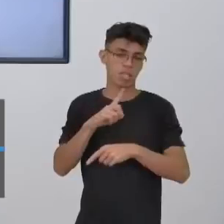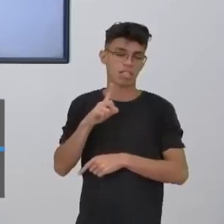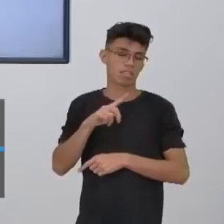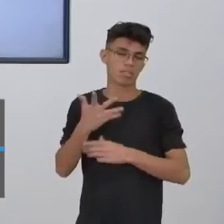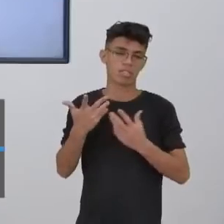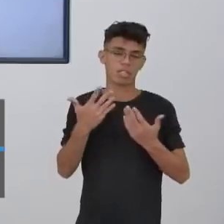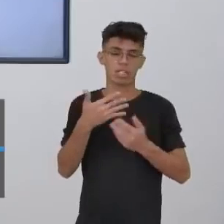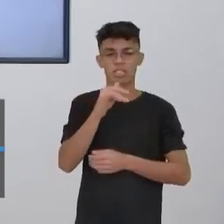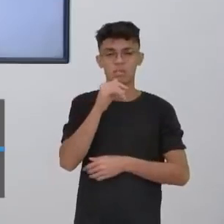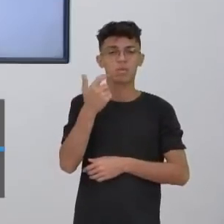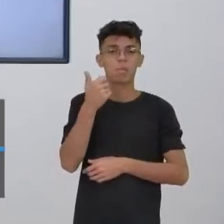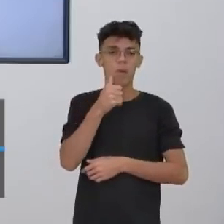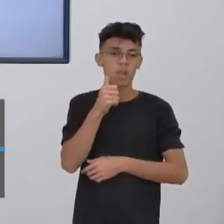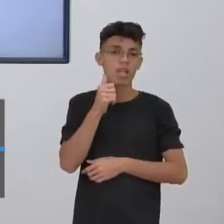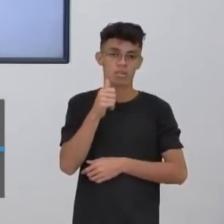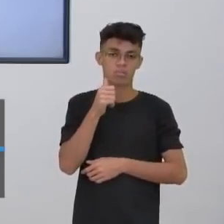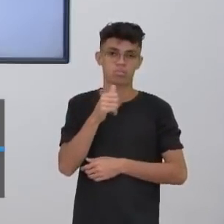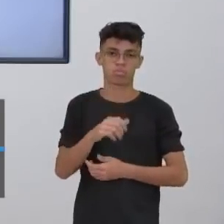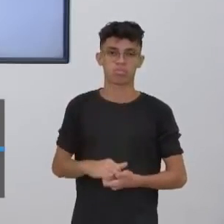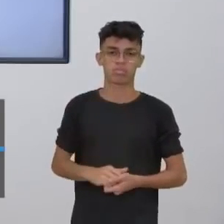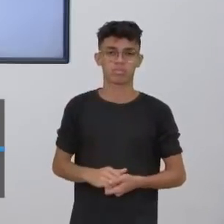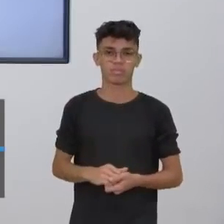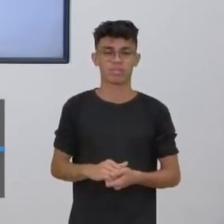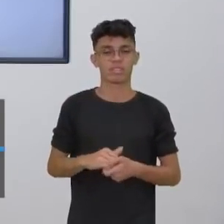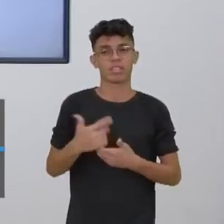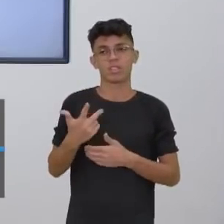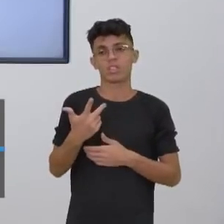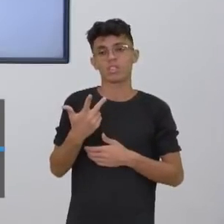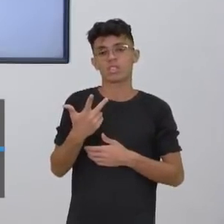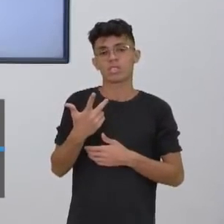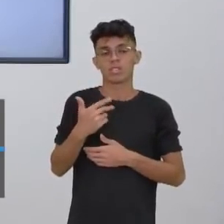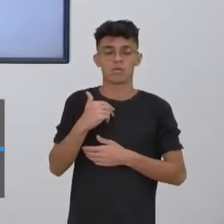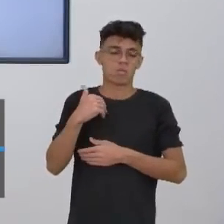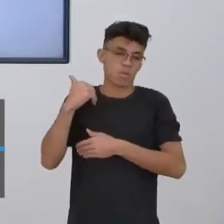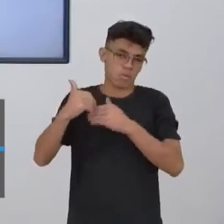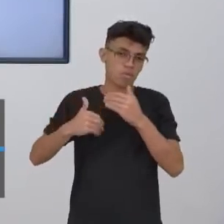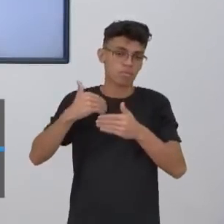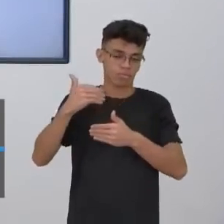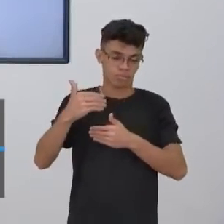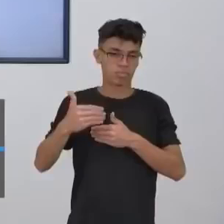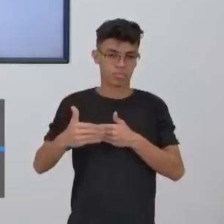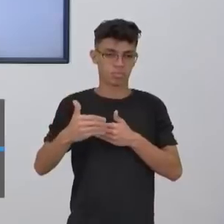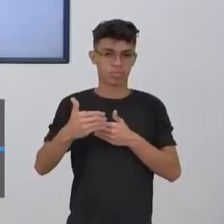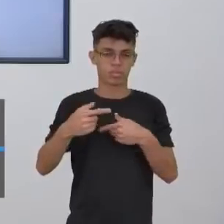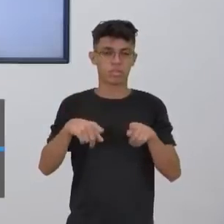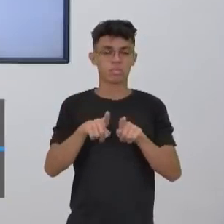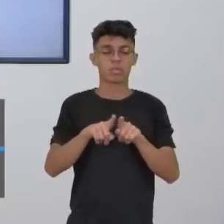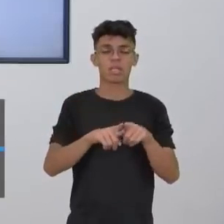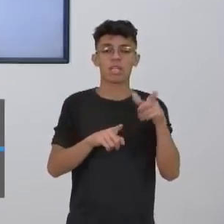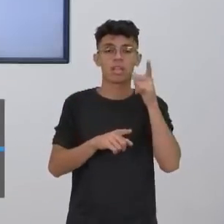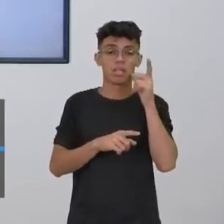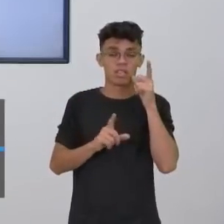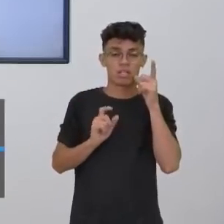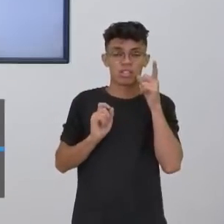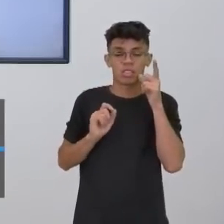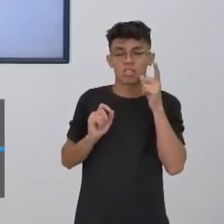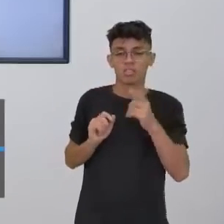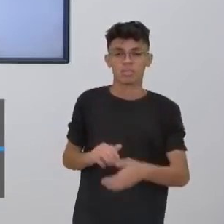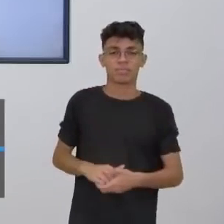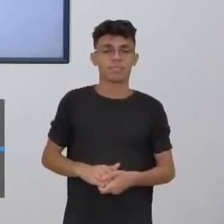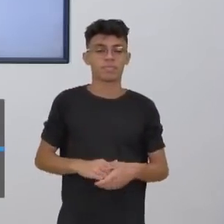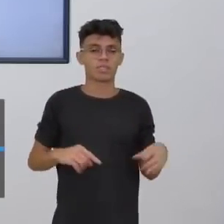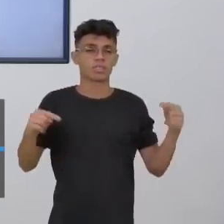por exemplo. Então, a gente já pode considerar aí um avanço, tá? Outra coisa interessante que faz parte aí